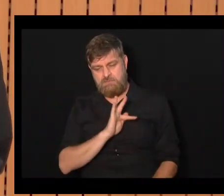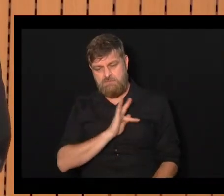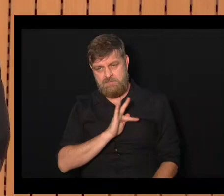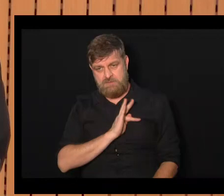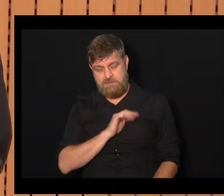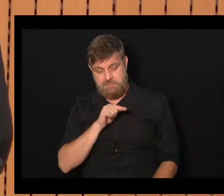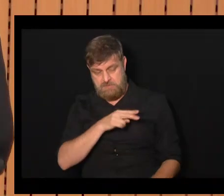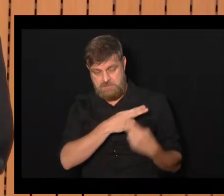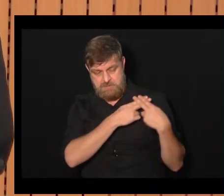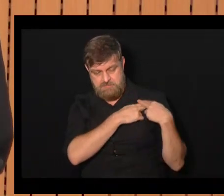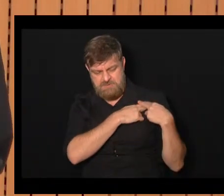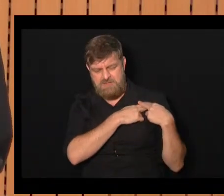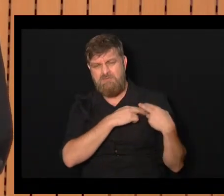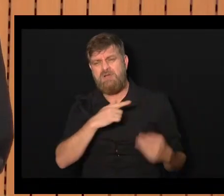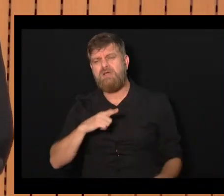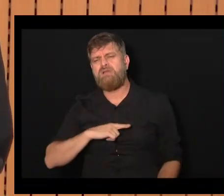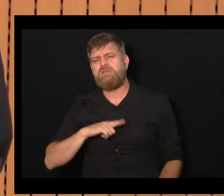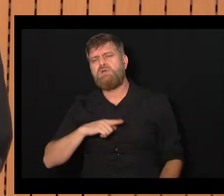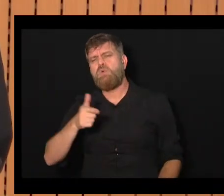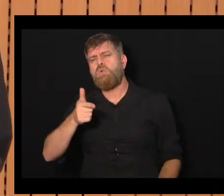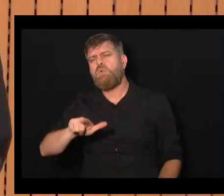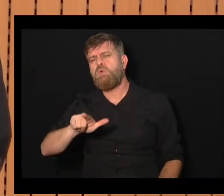Fernando, e temos o